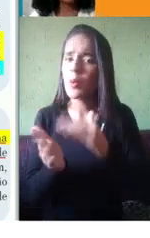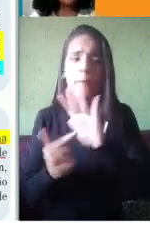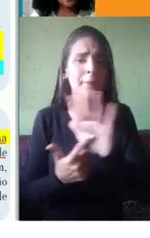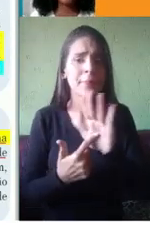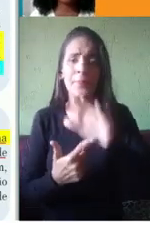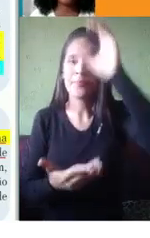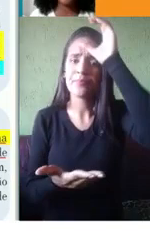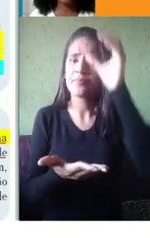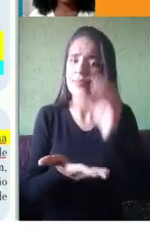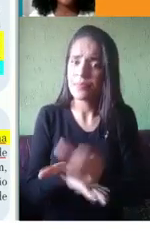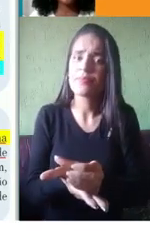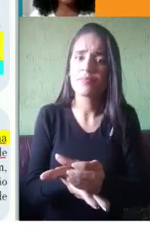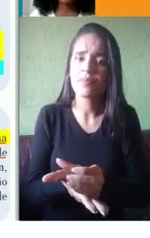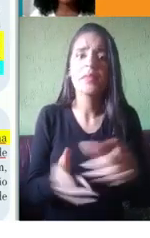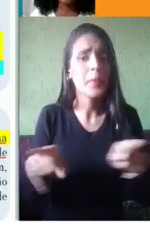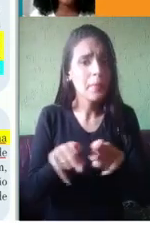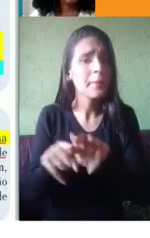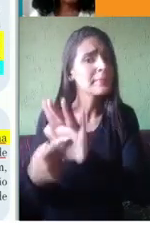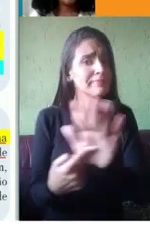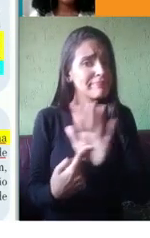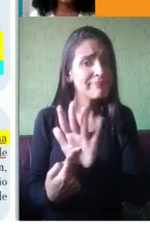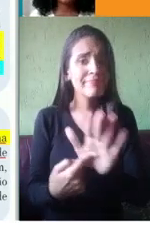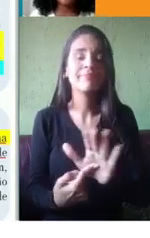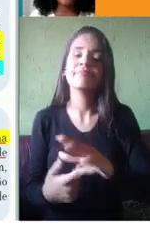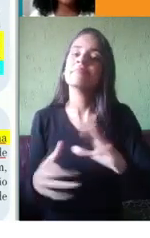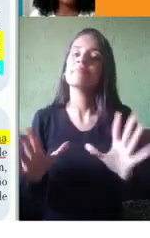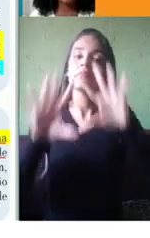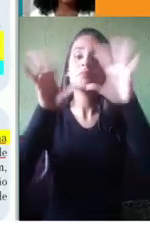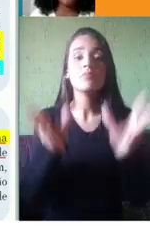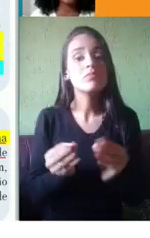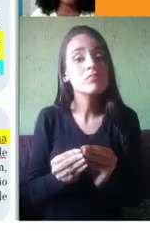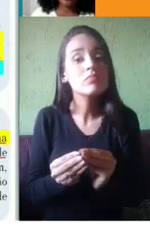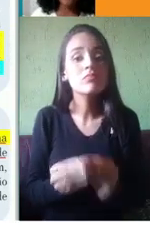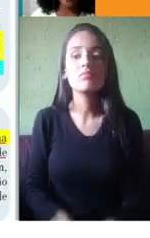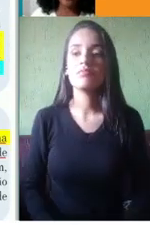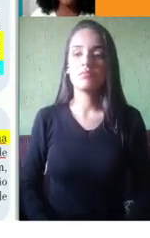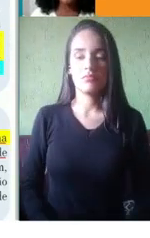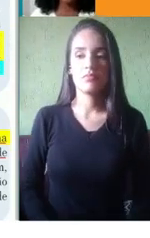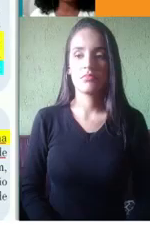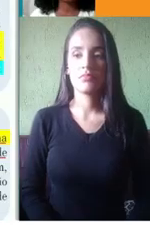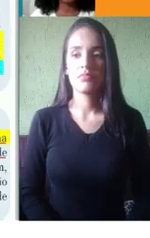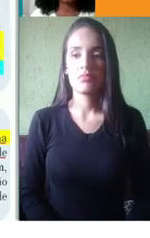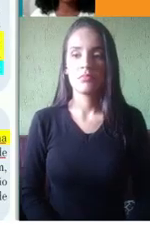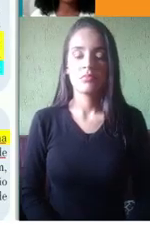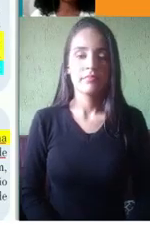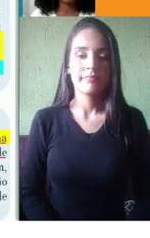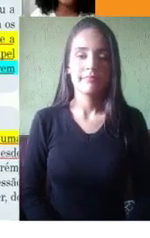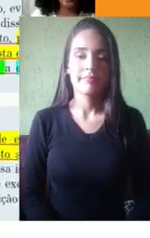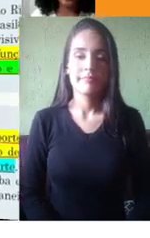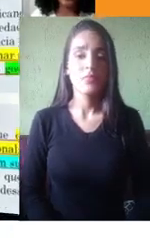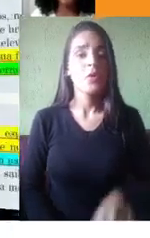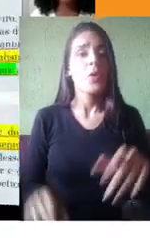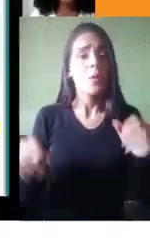tese foram retomados, lá na conclusão, mas não precisa ser necessariamente dessa forma. Você pode fazer uma retomada